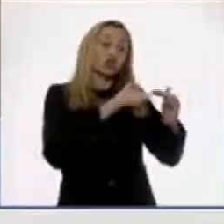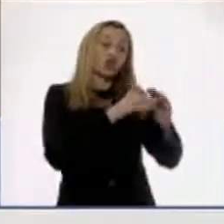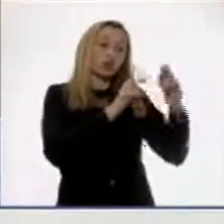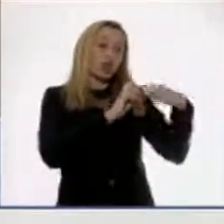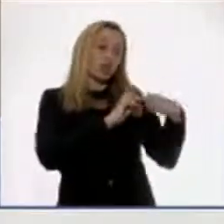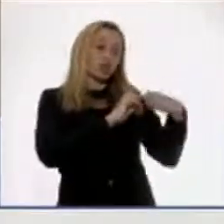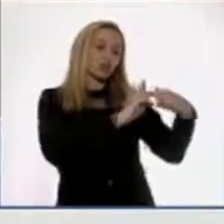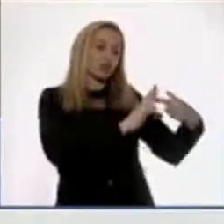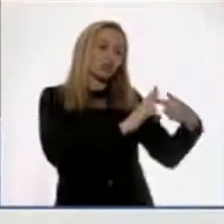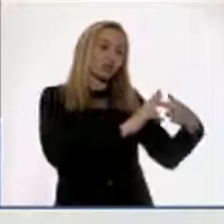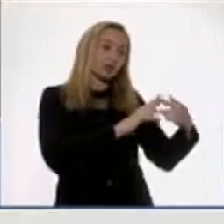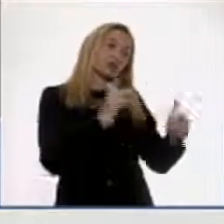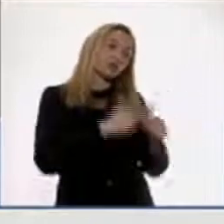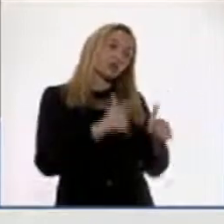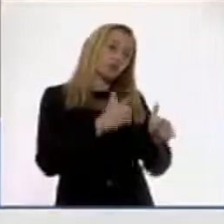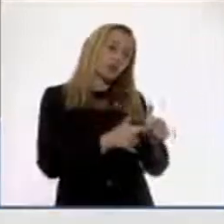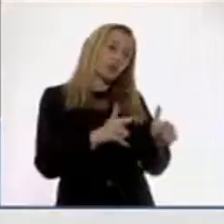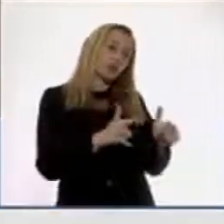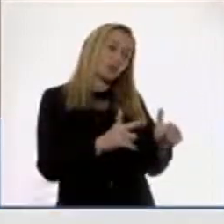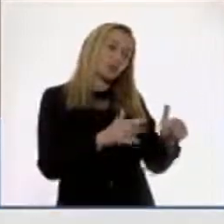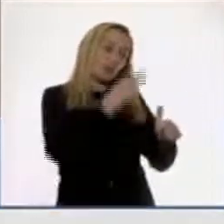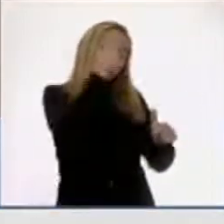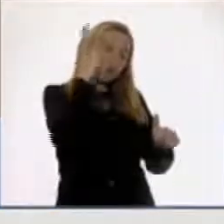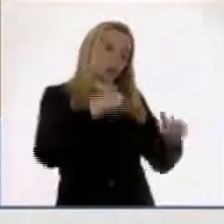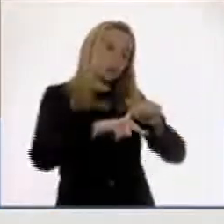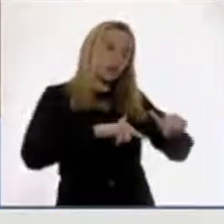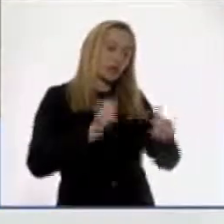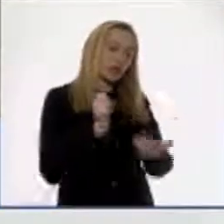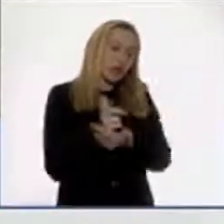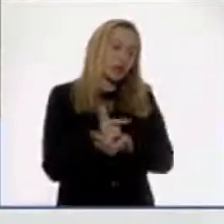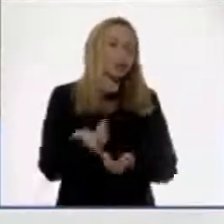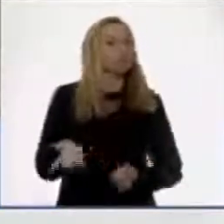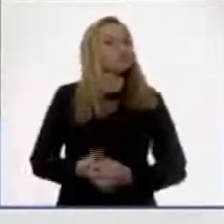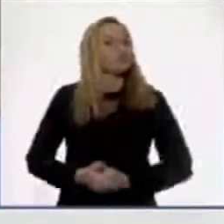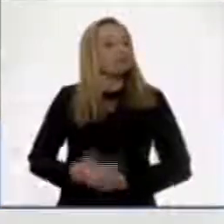responsabilidade dos problemas do Brasil nas costas do trabalhador. Muito obrigado.